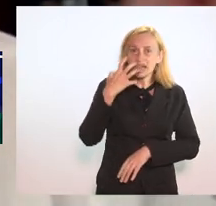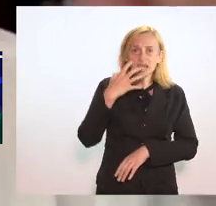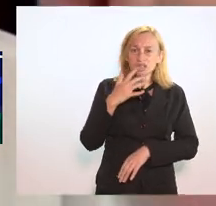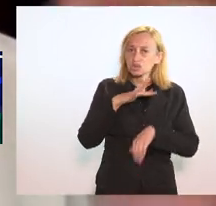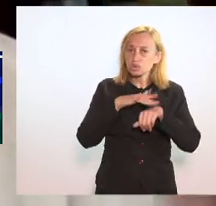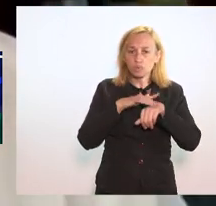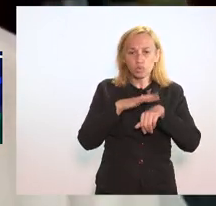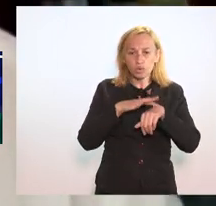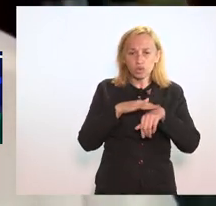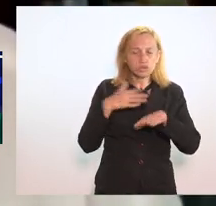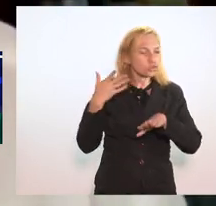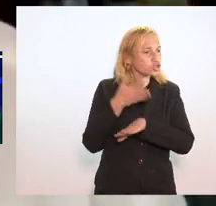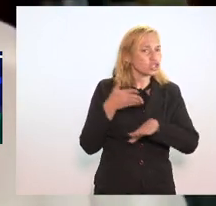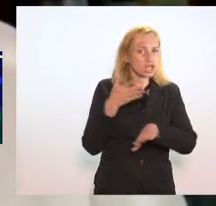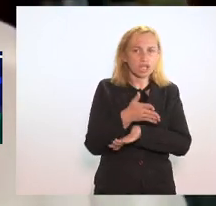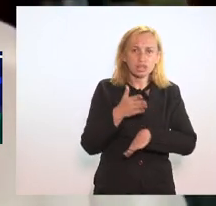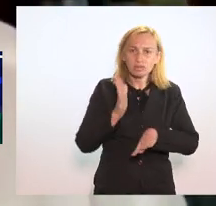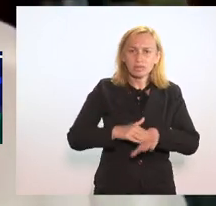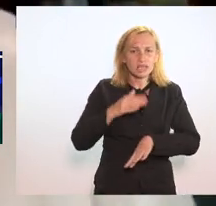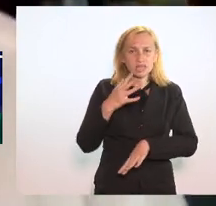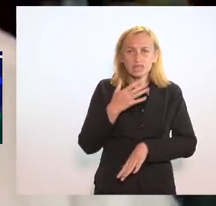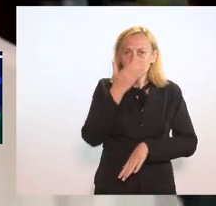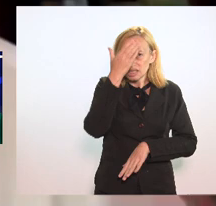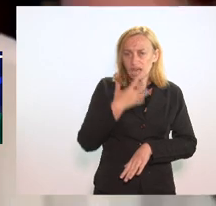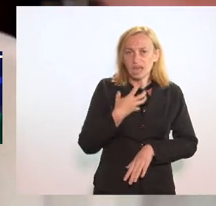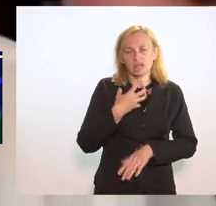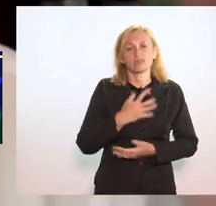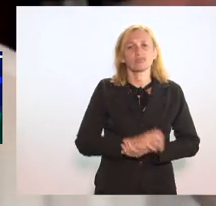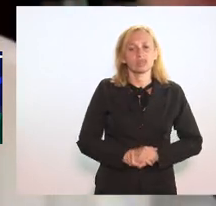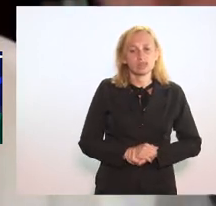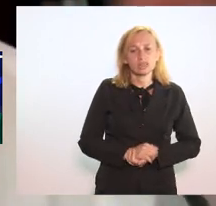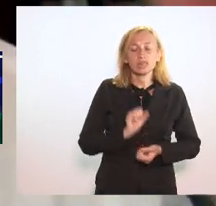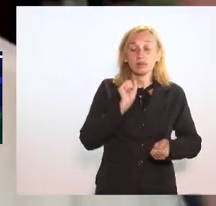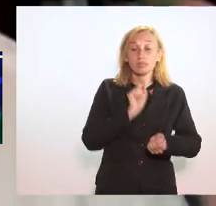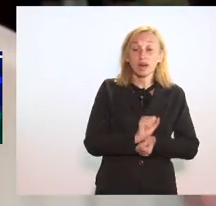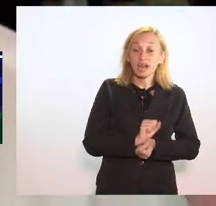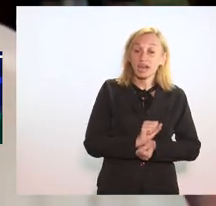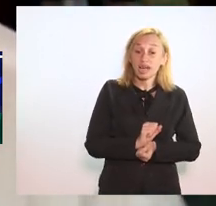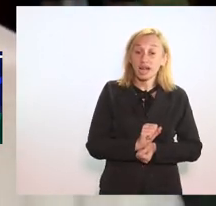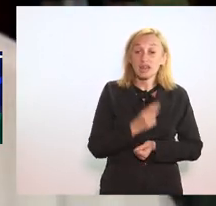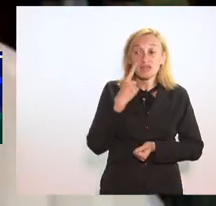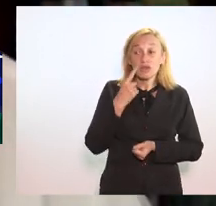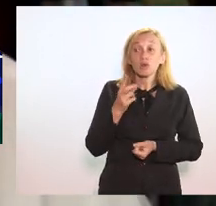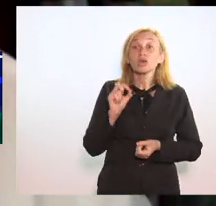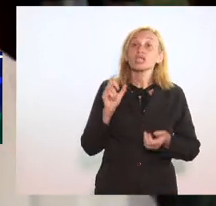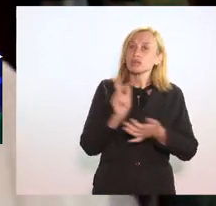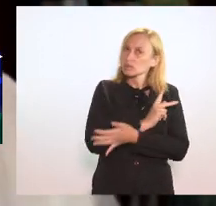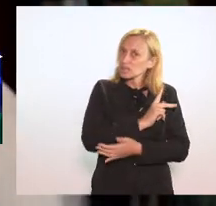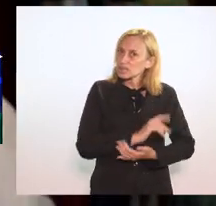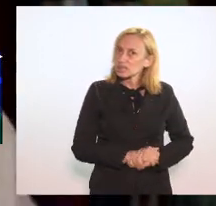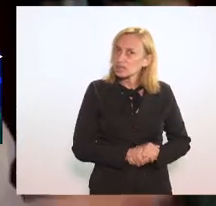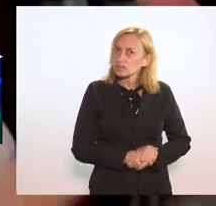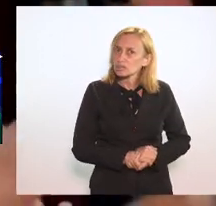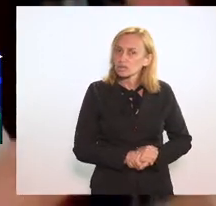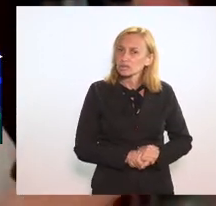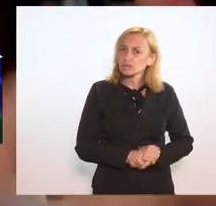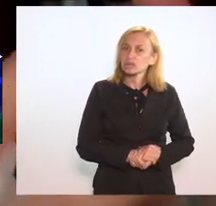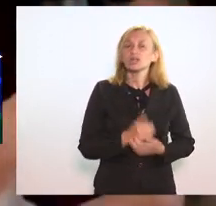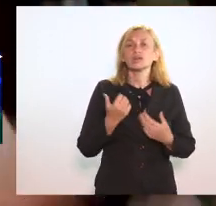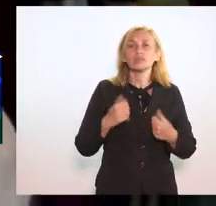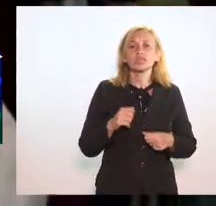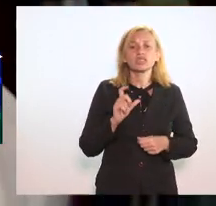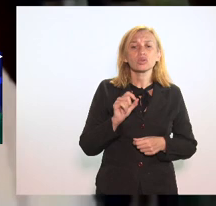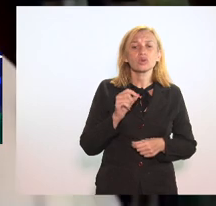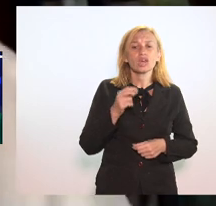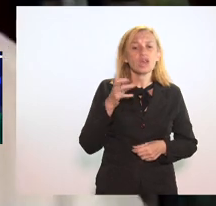cada vez mais de graça E aí a gente parar e analisar o que está acontecendo aqui para gente tá ouvindo